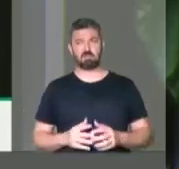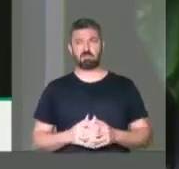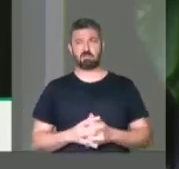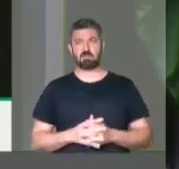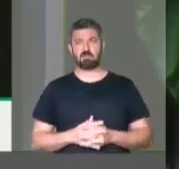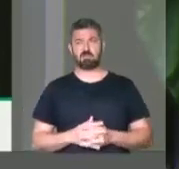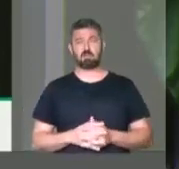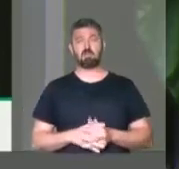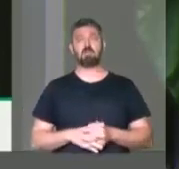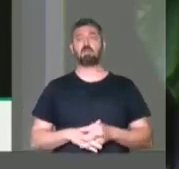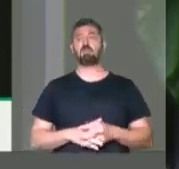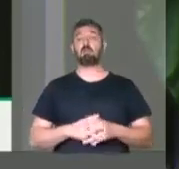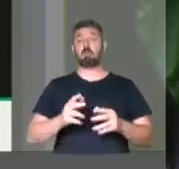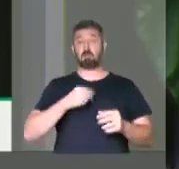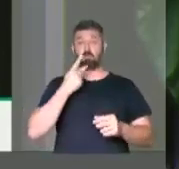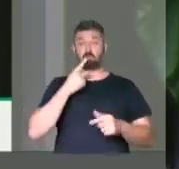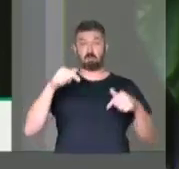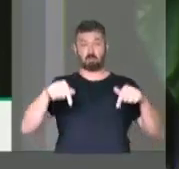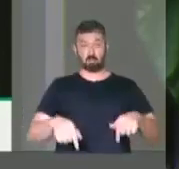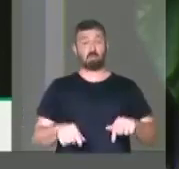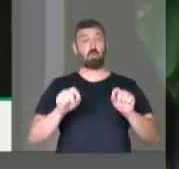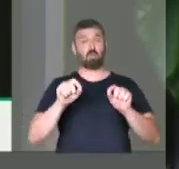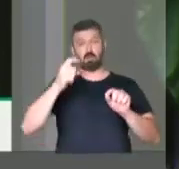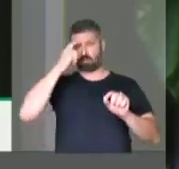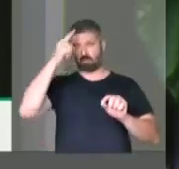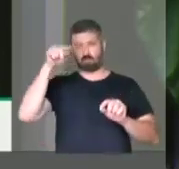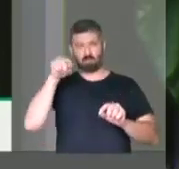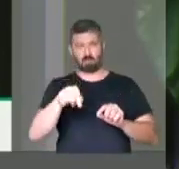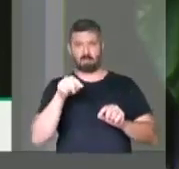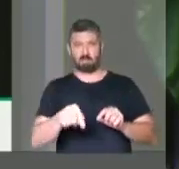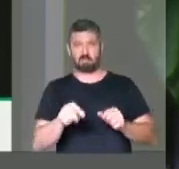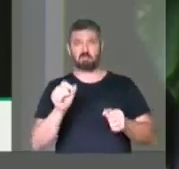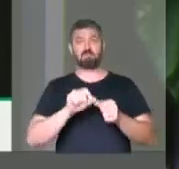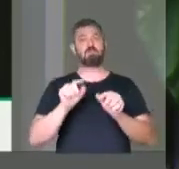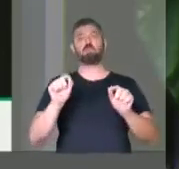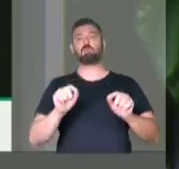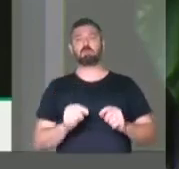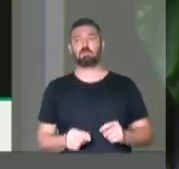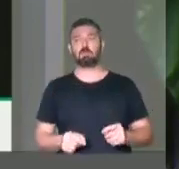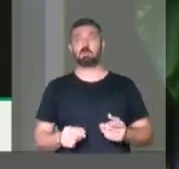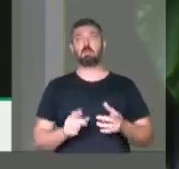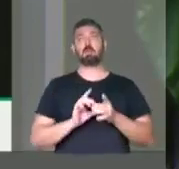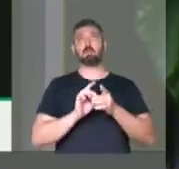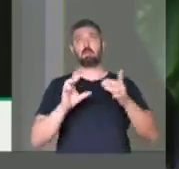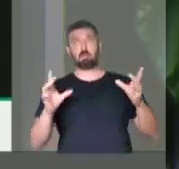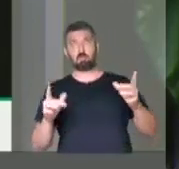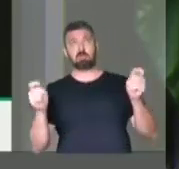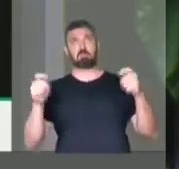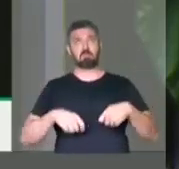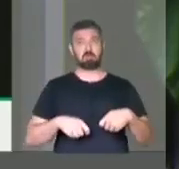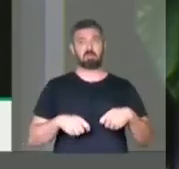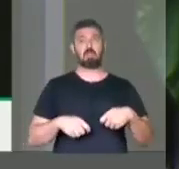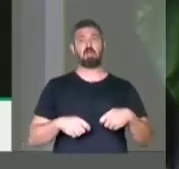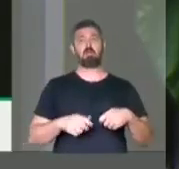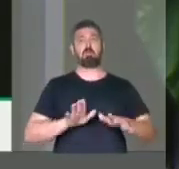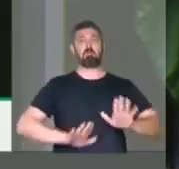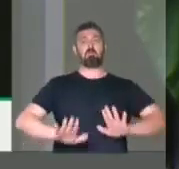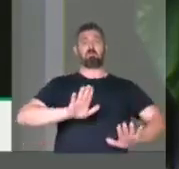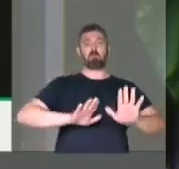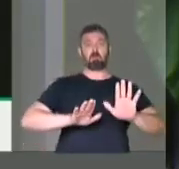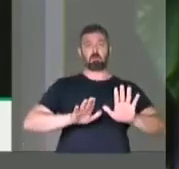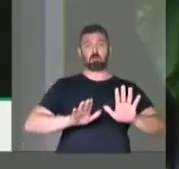Eu quero dizer que essa ideia de fazer com que a democracia possa ser